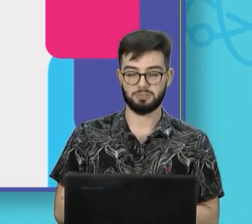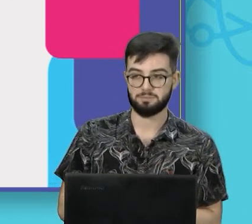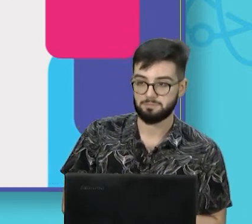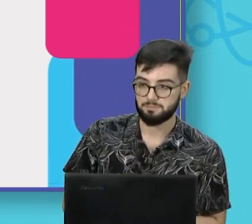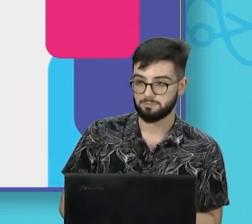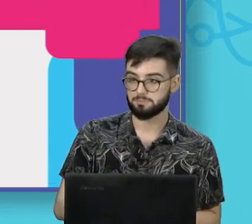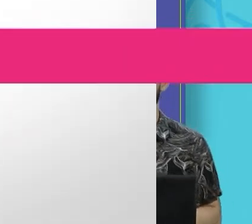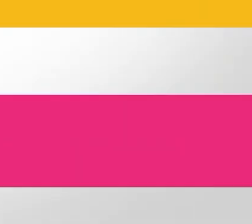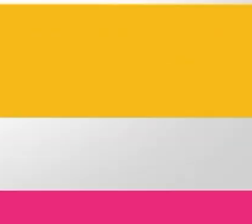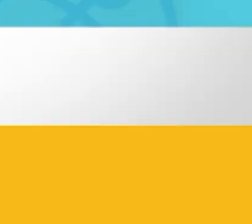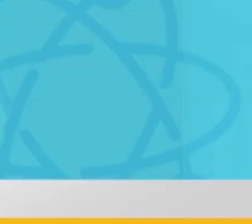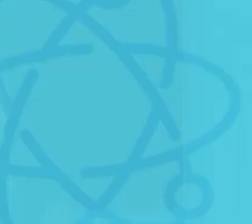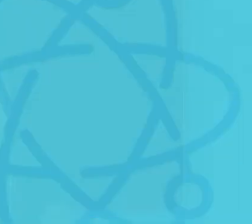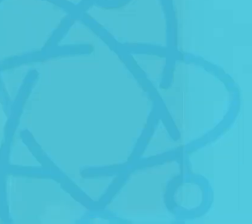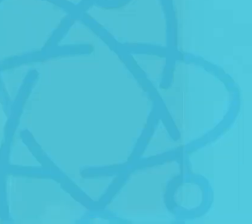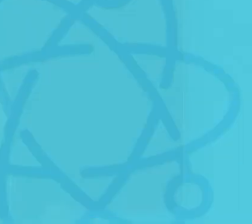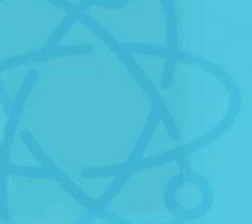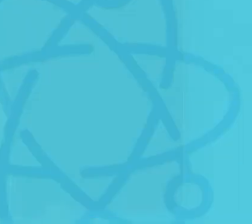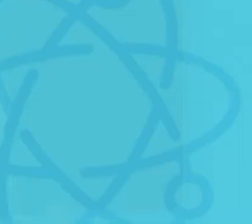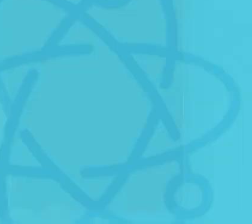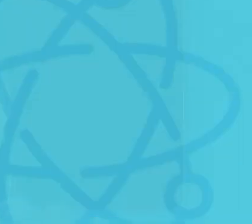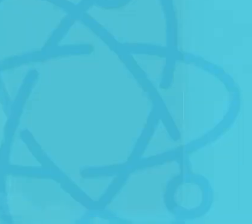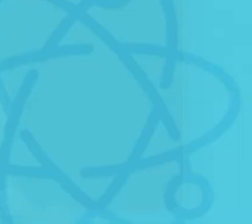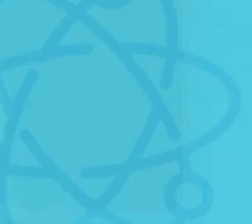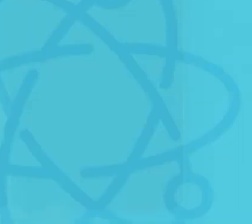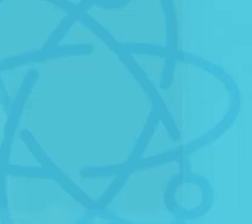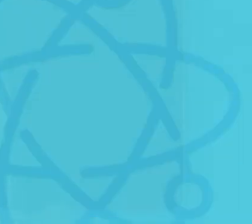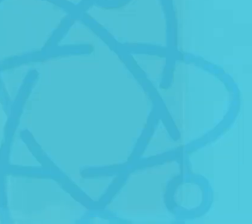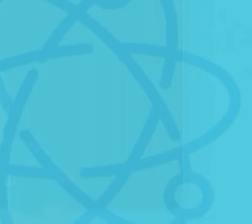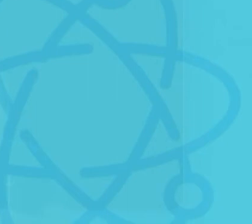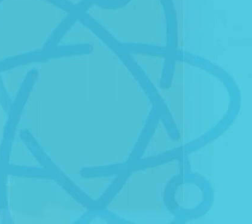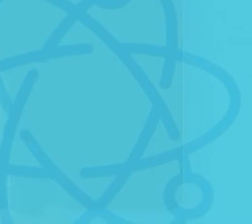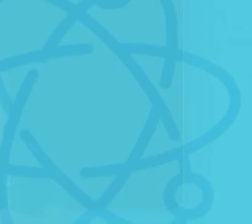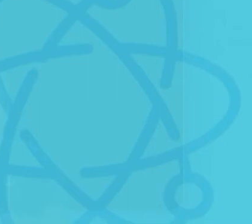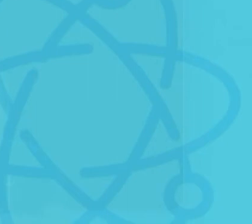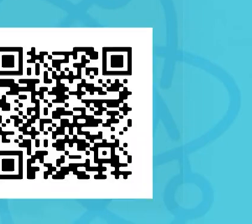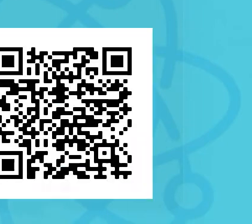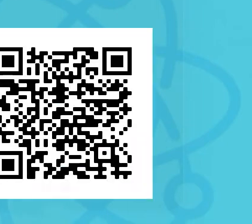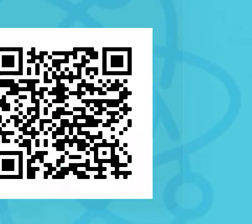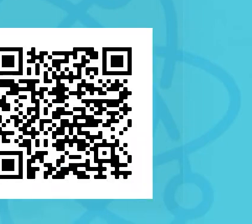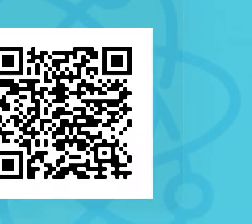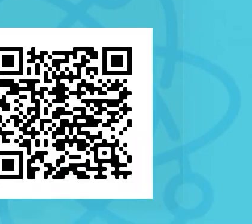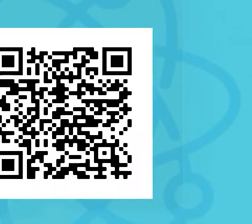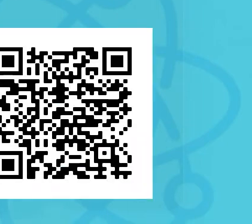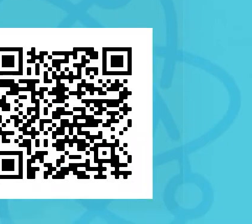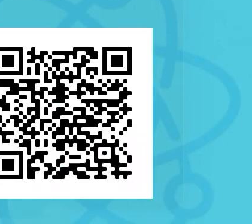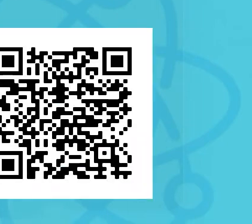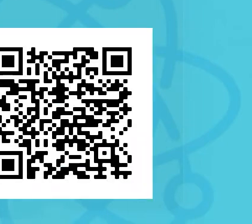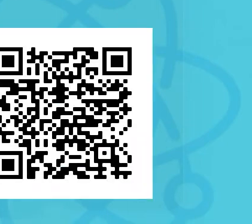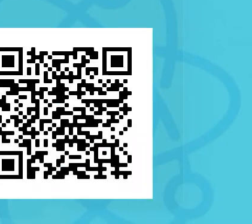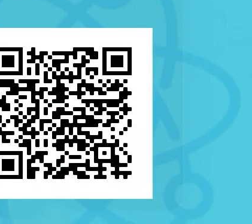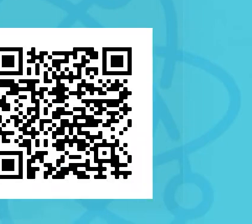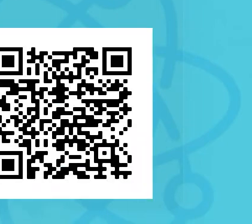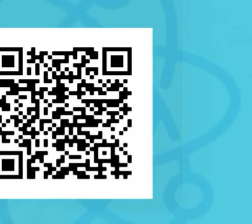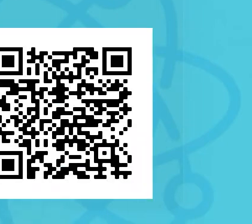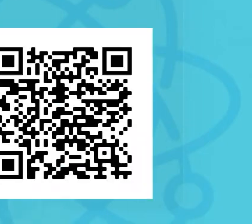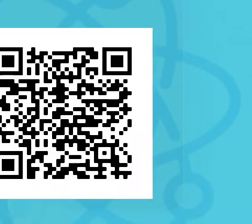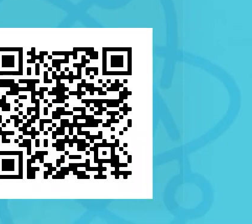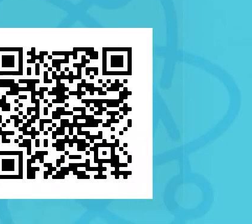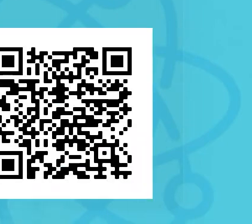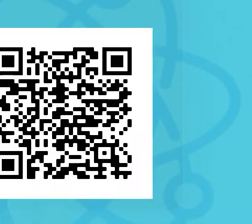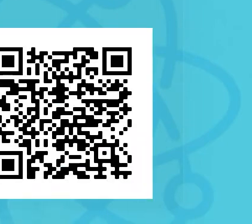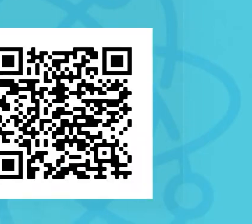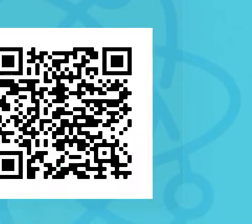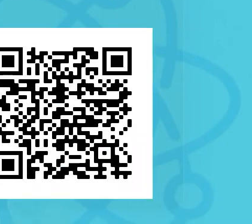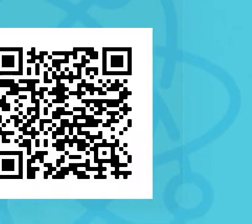da aula de hoje é mais uma pausa com o nosso Break Em seguida tem a última parte da aula de hoje com gesto é porto